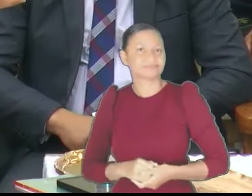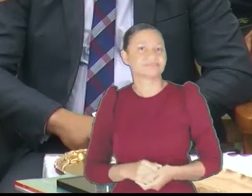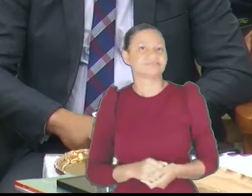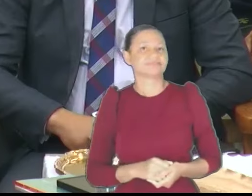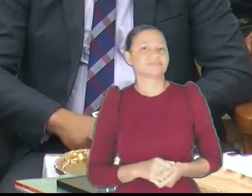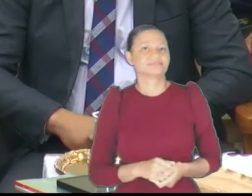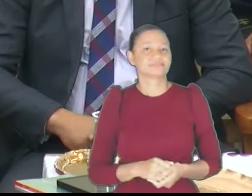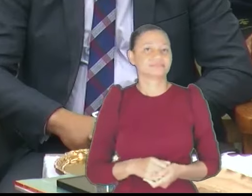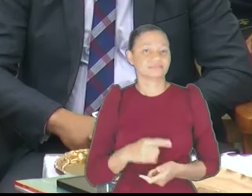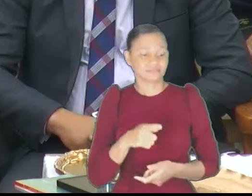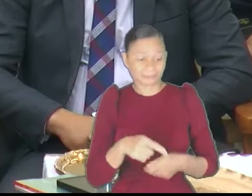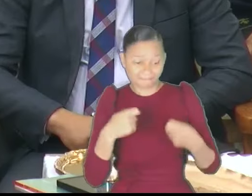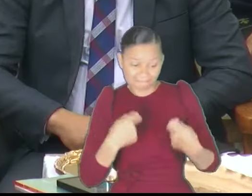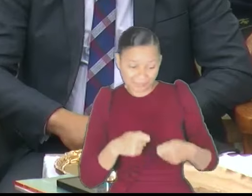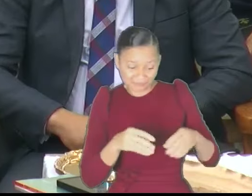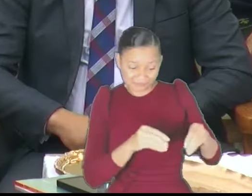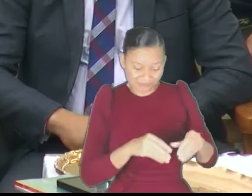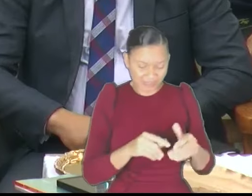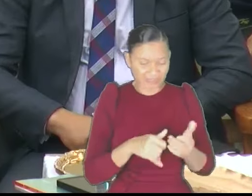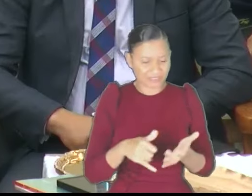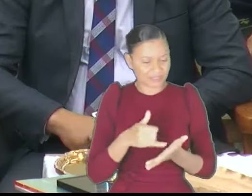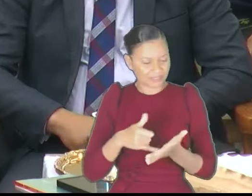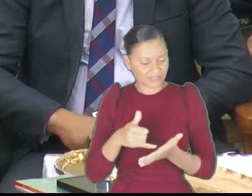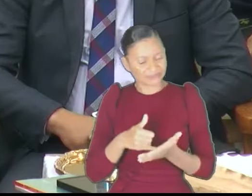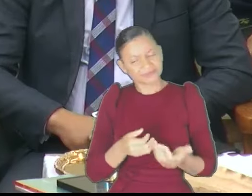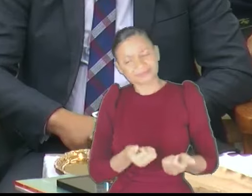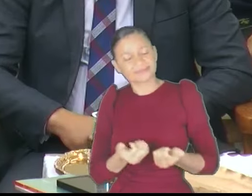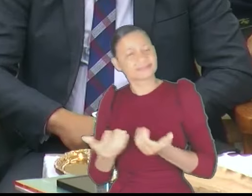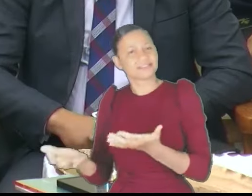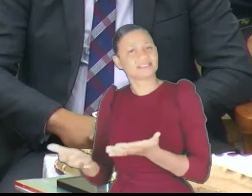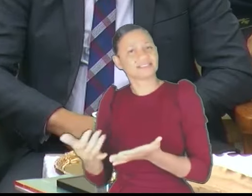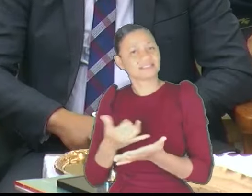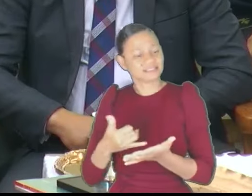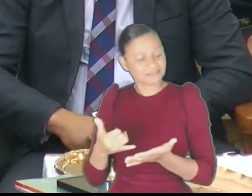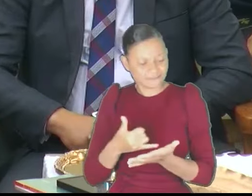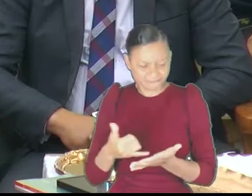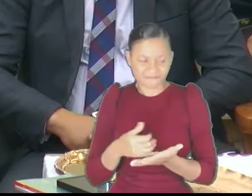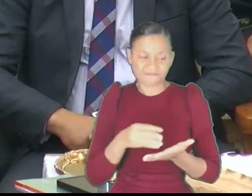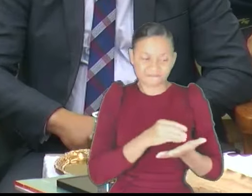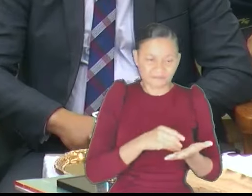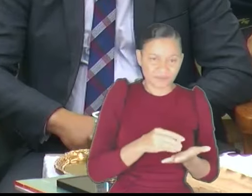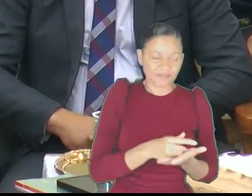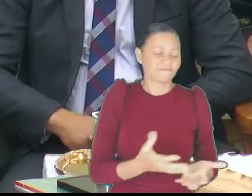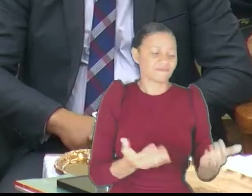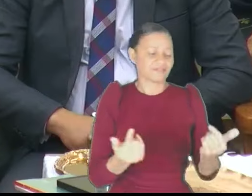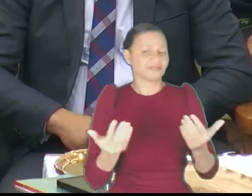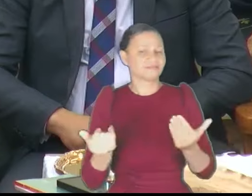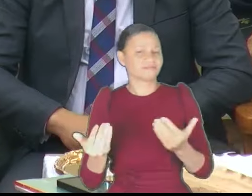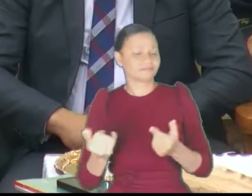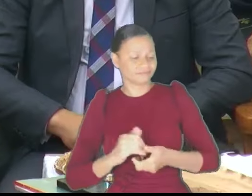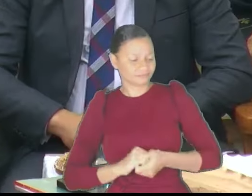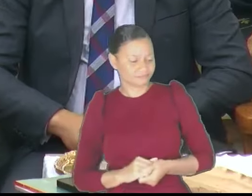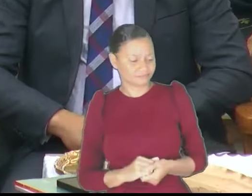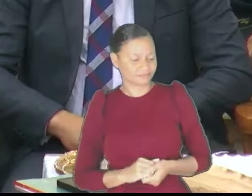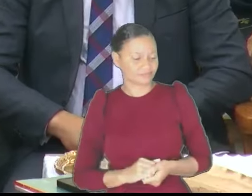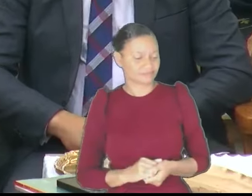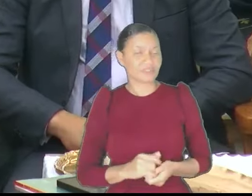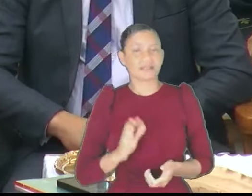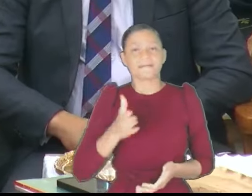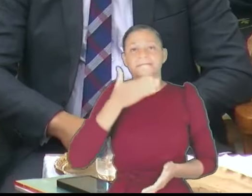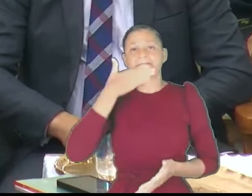Se a senhora precisa de farinha e azeite, só precisa dar azeite. A senhora precisa da farinha. Elias, vem cá. Já